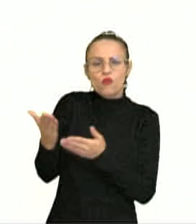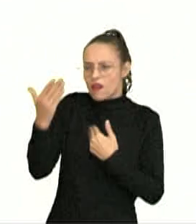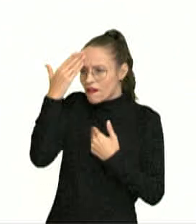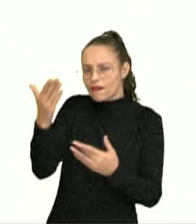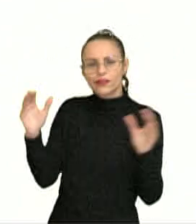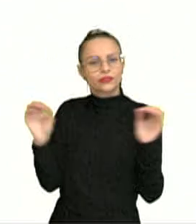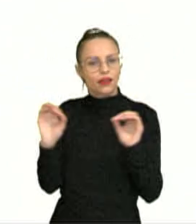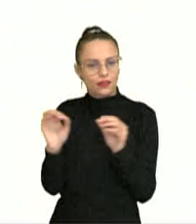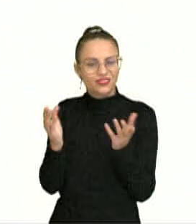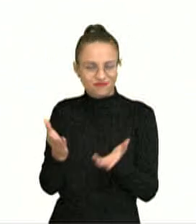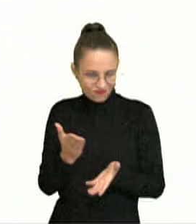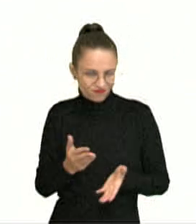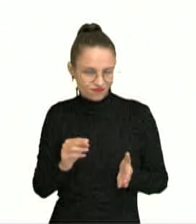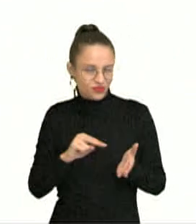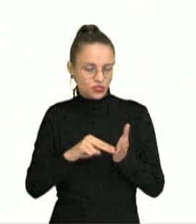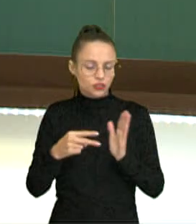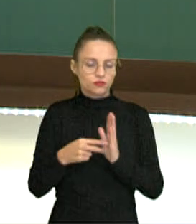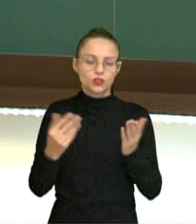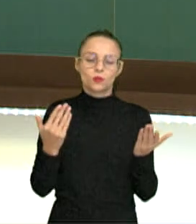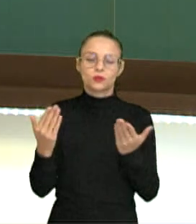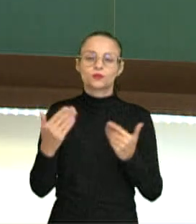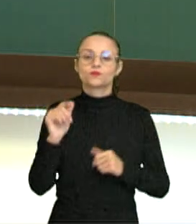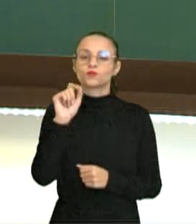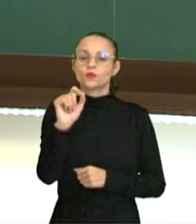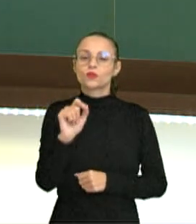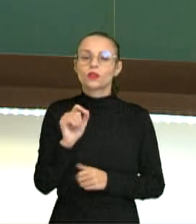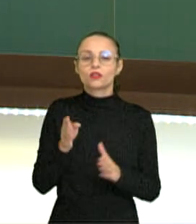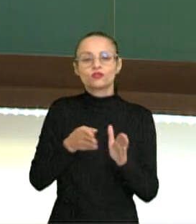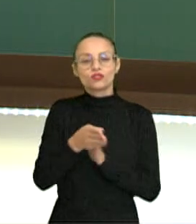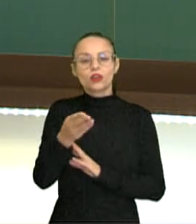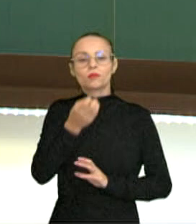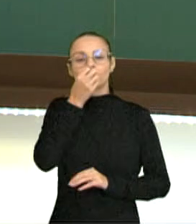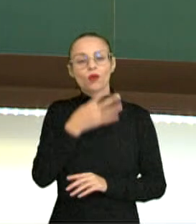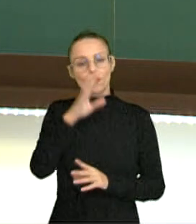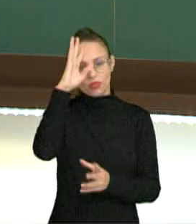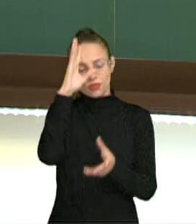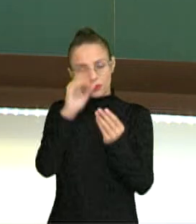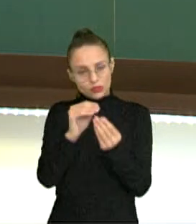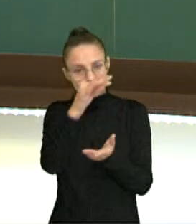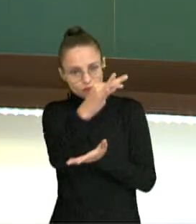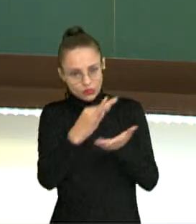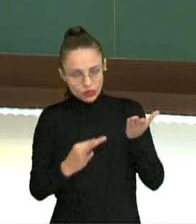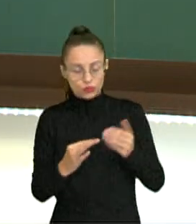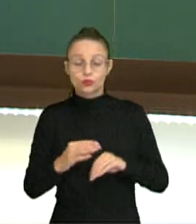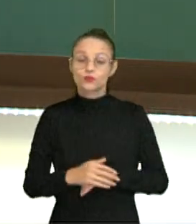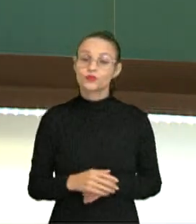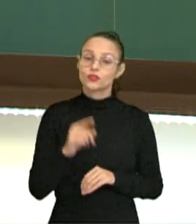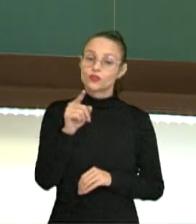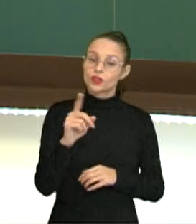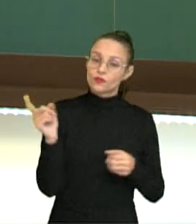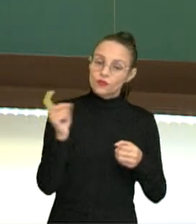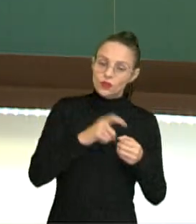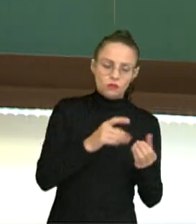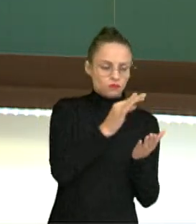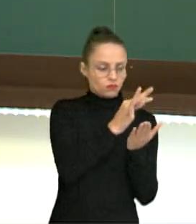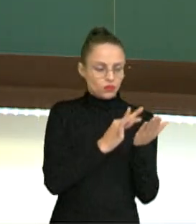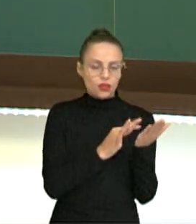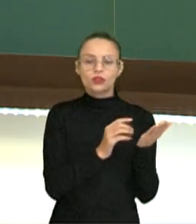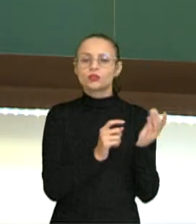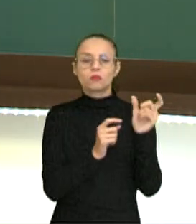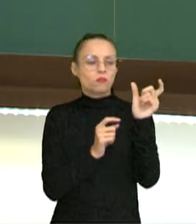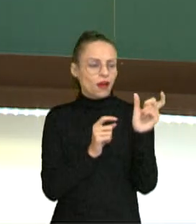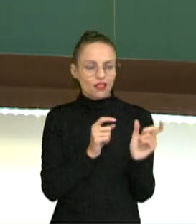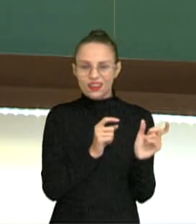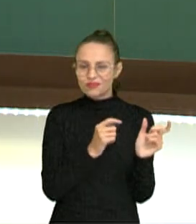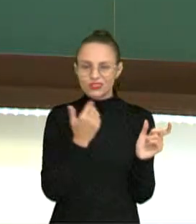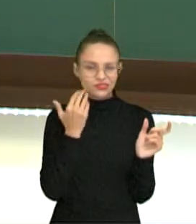maneira. Então, qual que é a dica de uma boa interpretação de texto? Você volta nas palavras que você tem